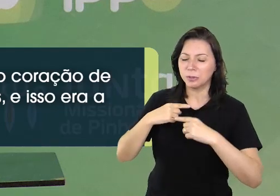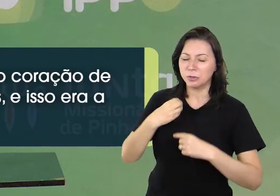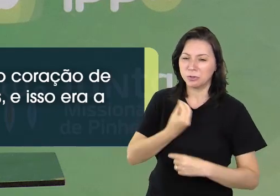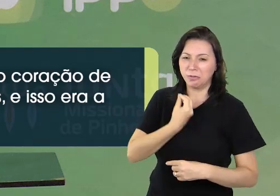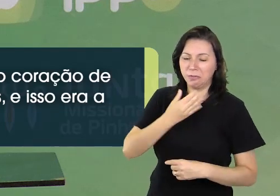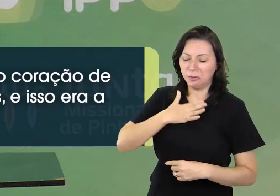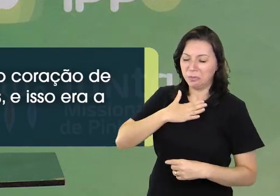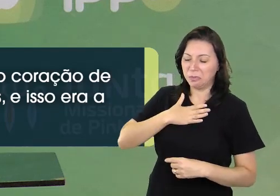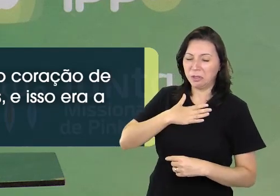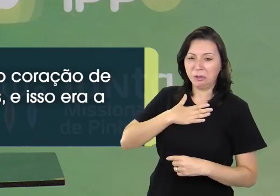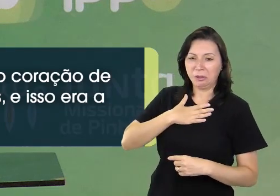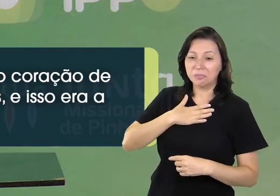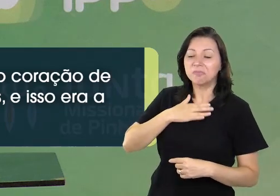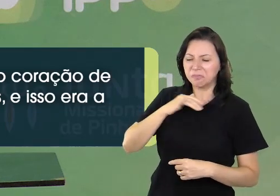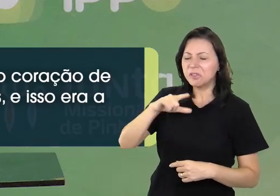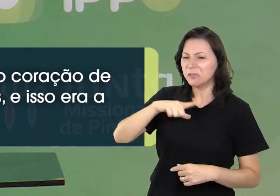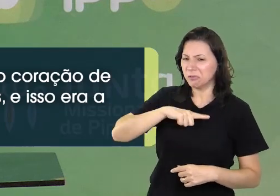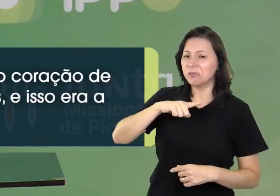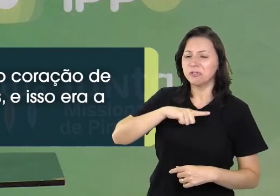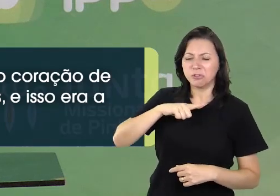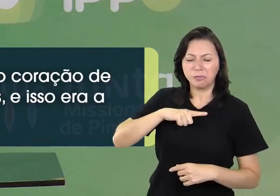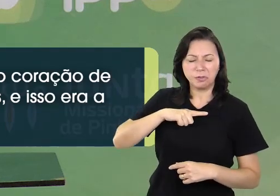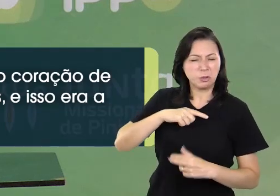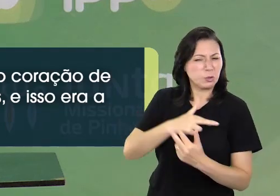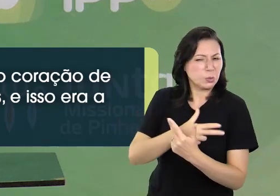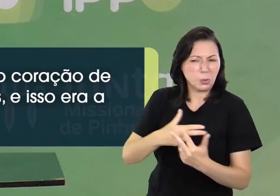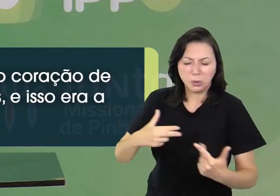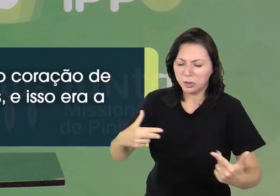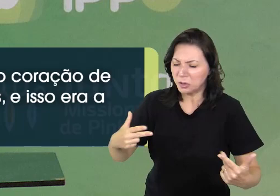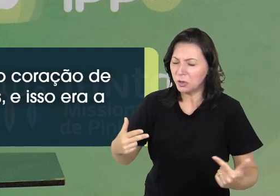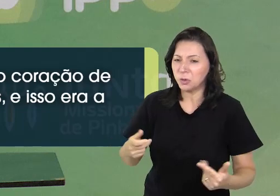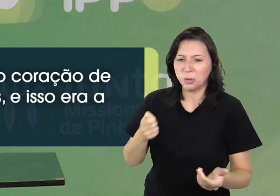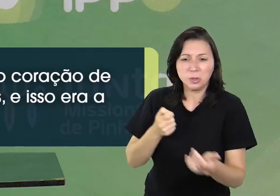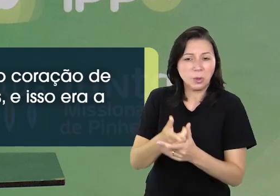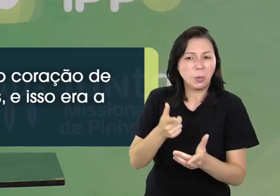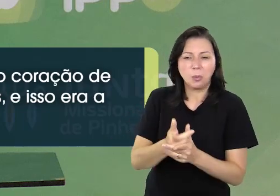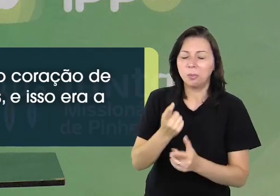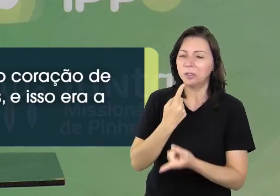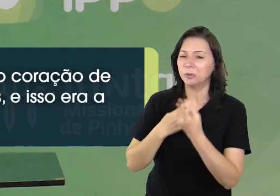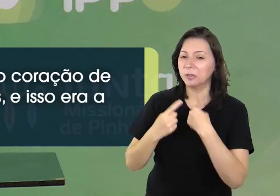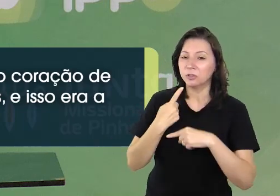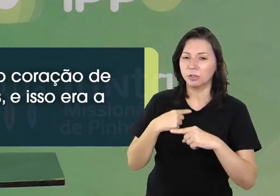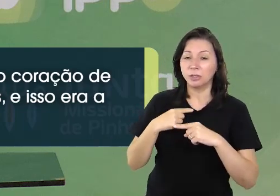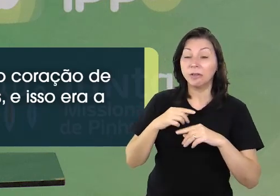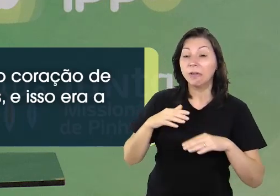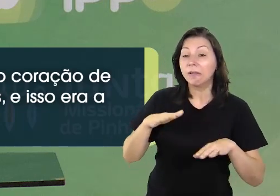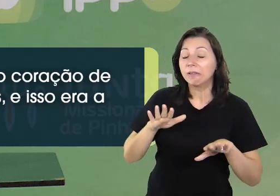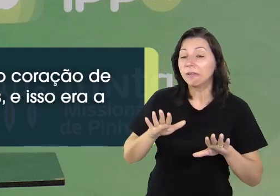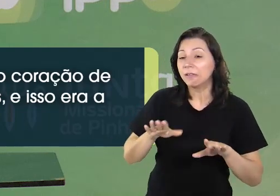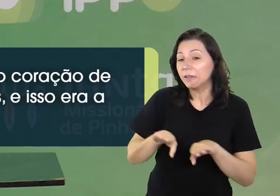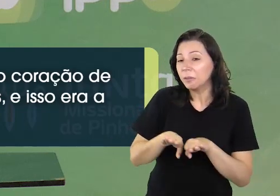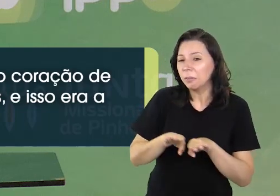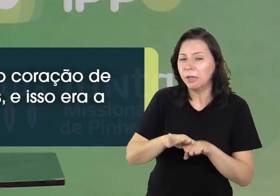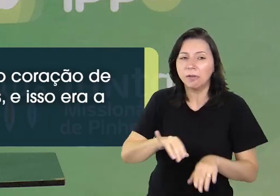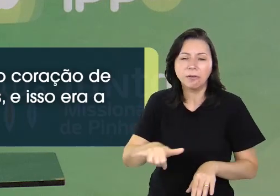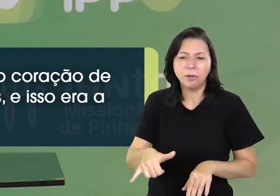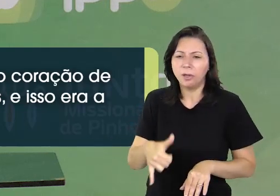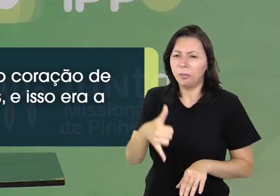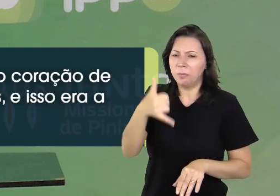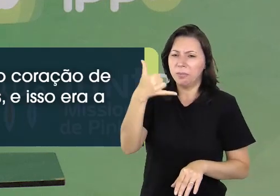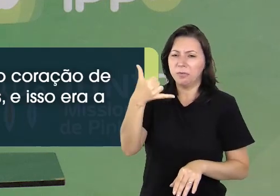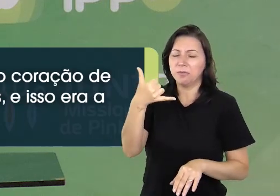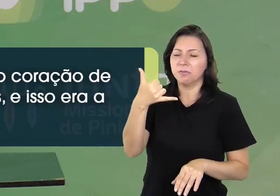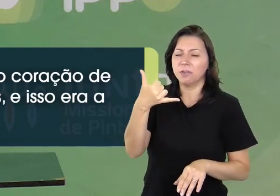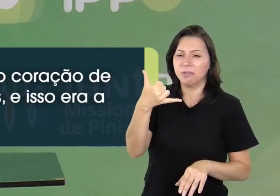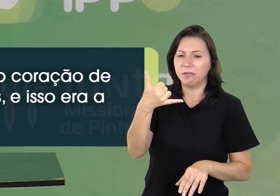lhes neguei nem privei o coração de alegria alguma pois eu me alegrava com todas as